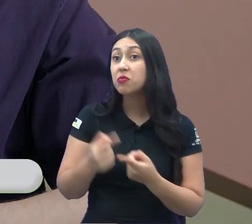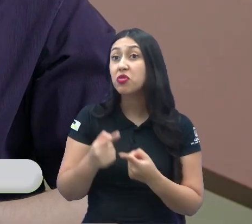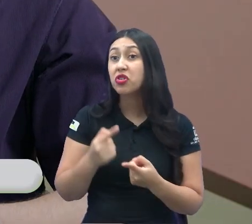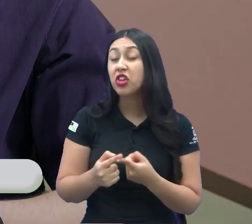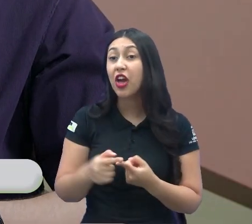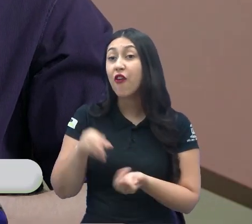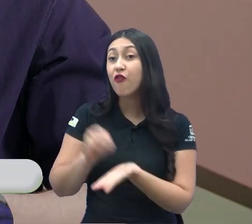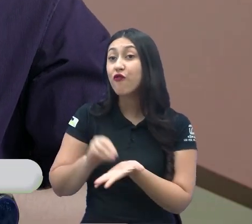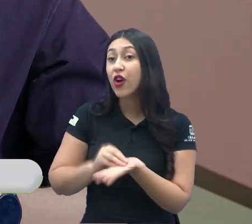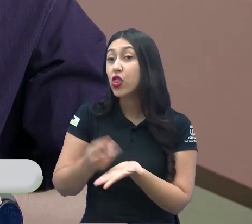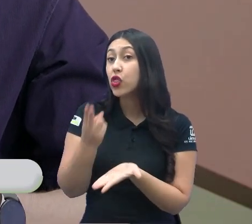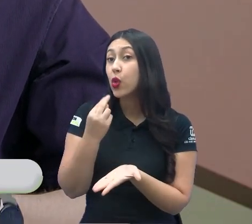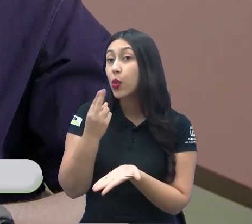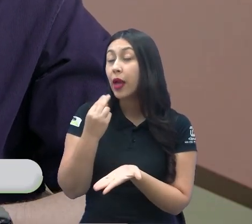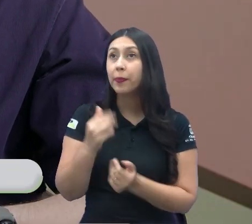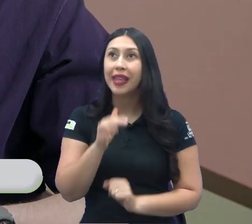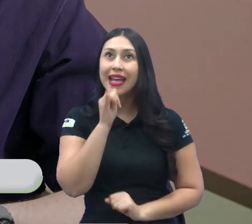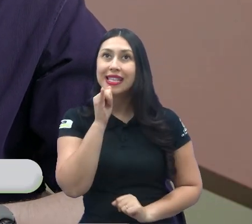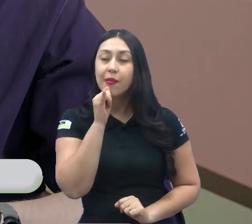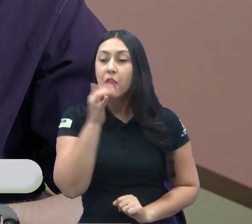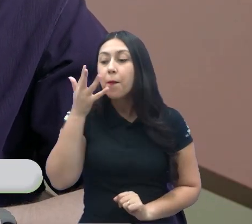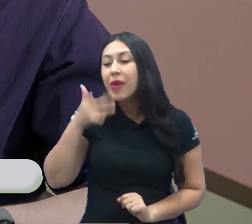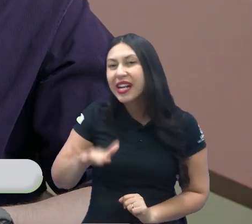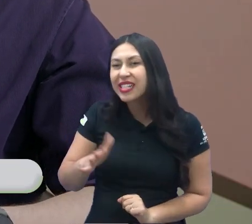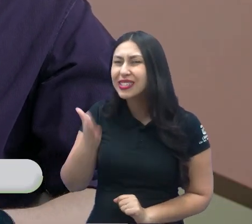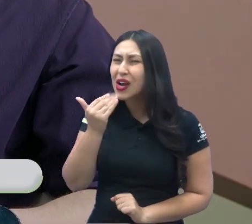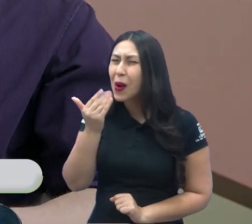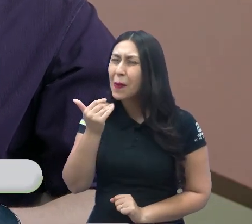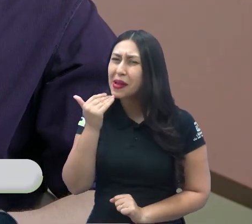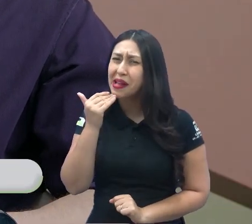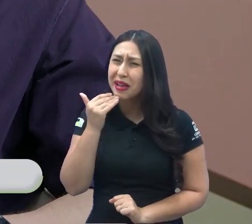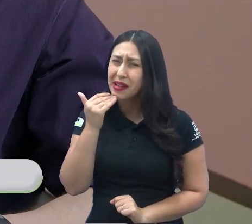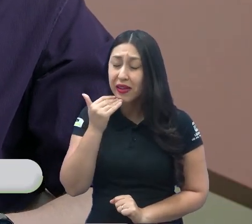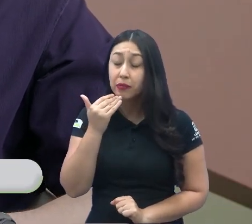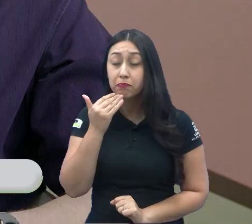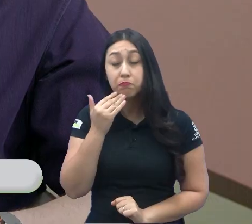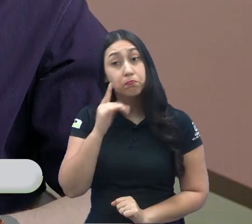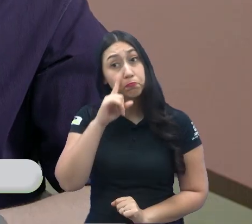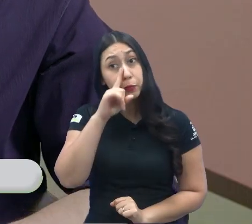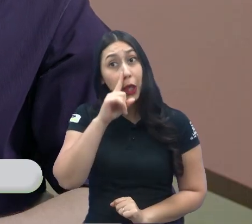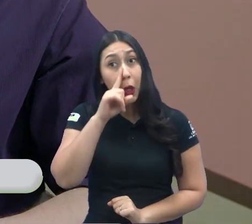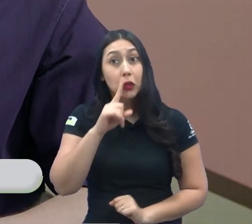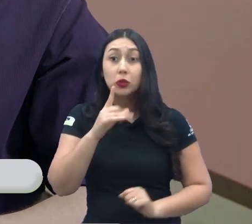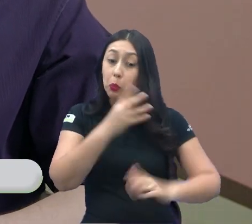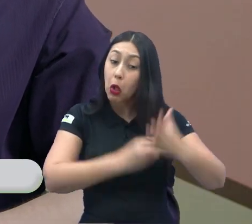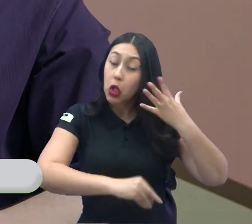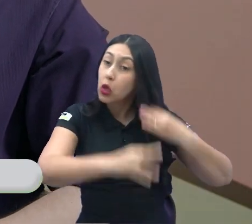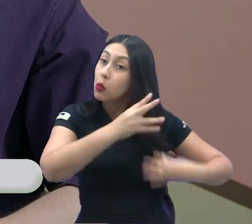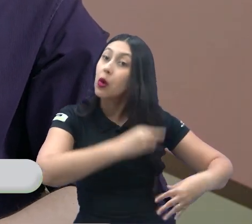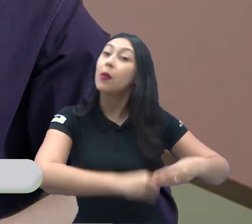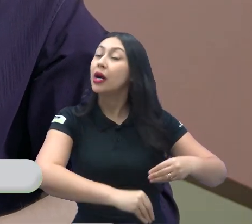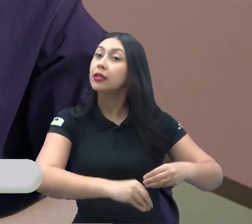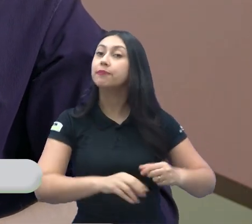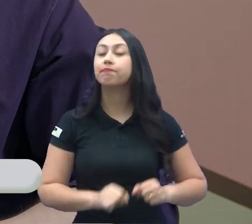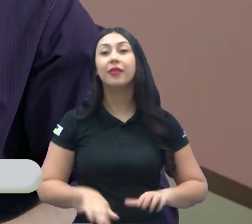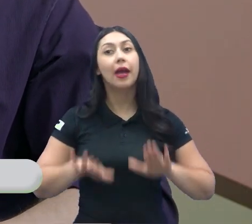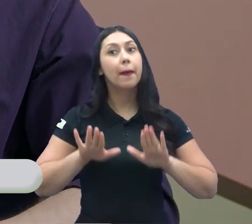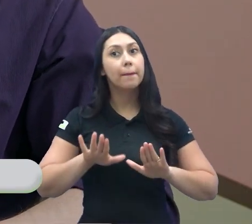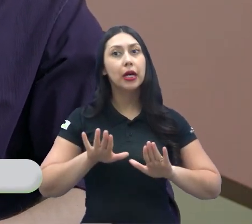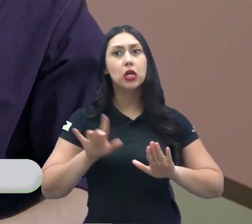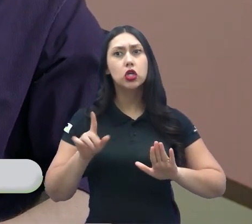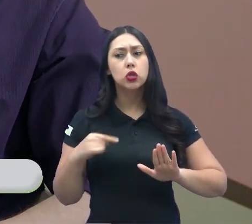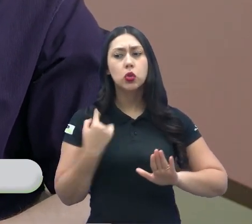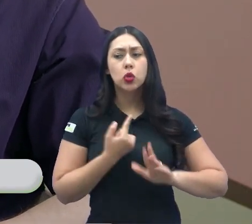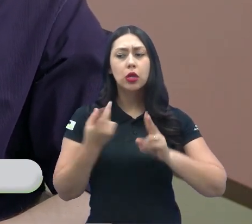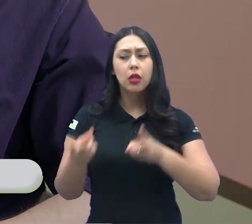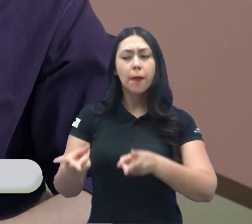às vezes, uma criança que não tem uma alimentação muito boa pode ter uma queda de cabelo devido a essa alimentação. O que a gente está vendo muito hoje em dia, por exemplo,